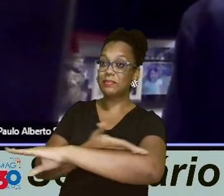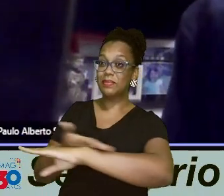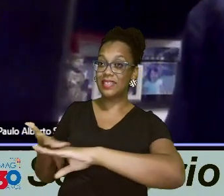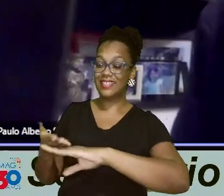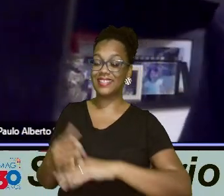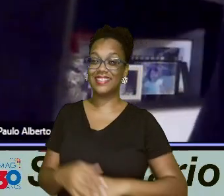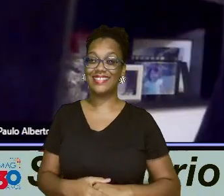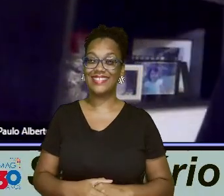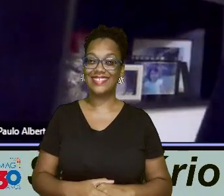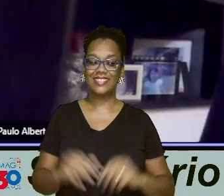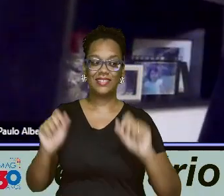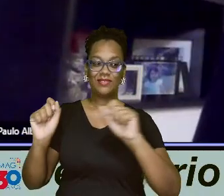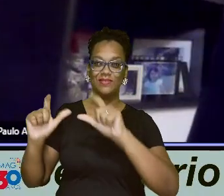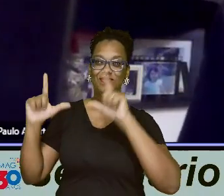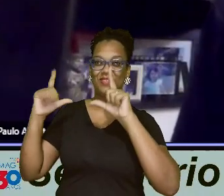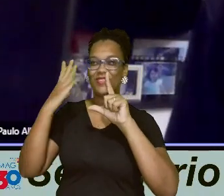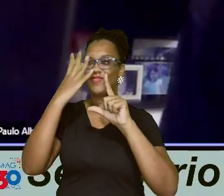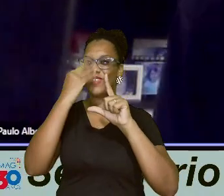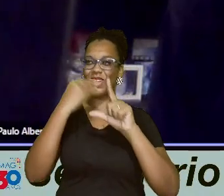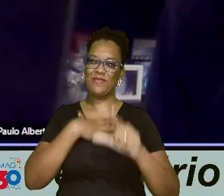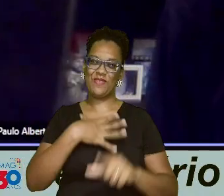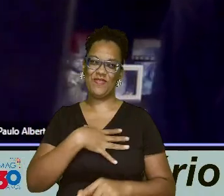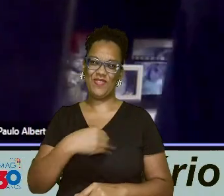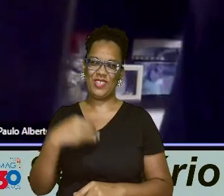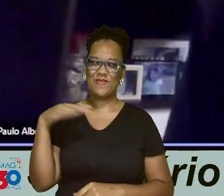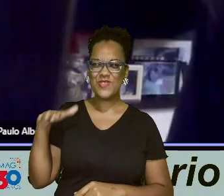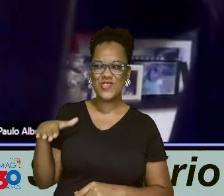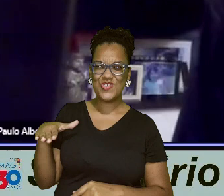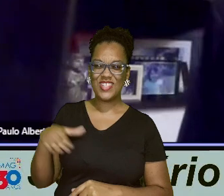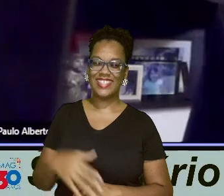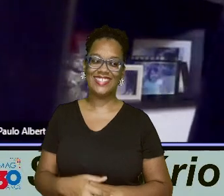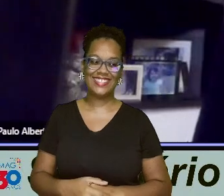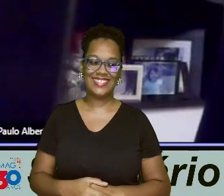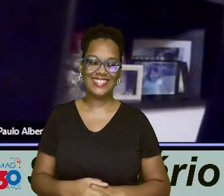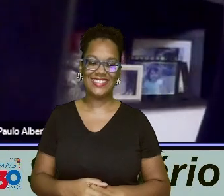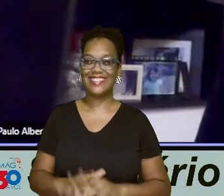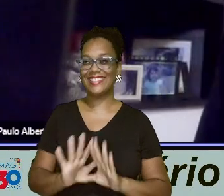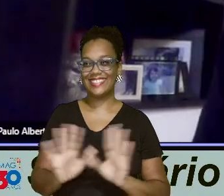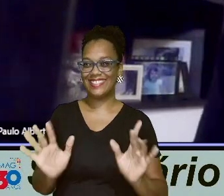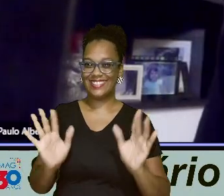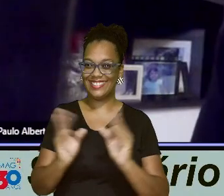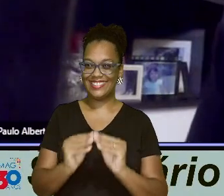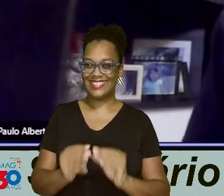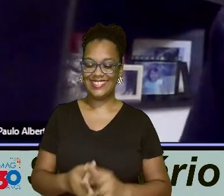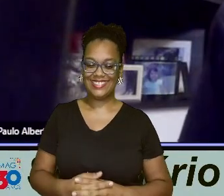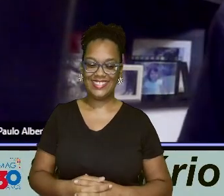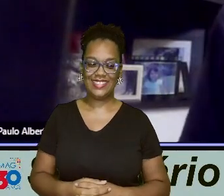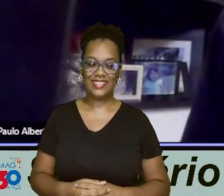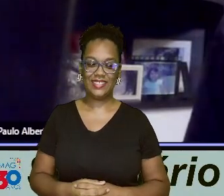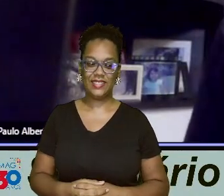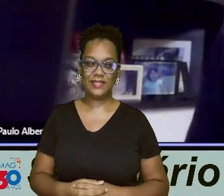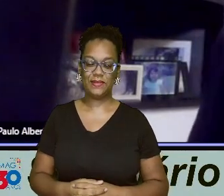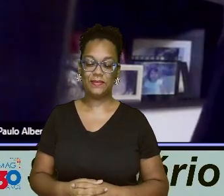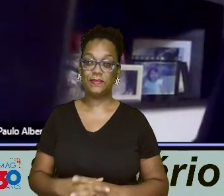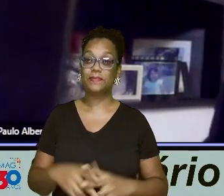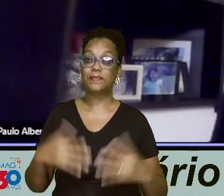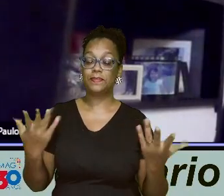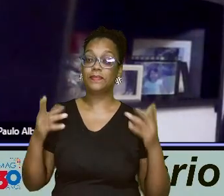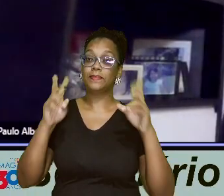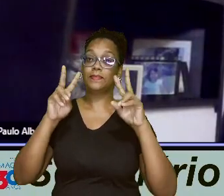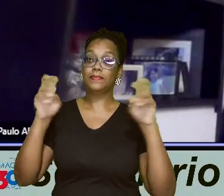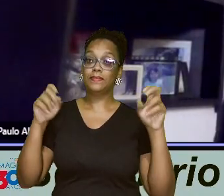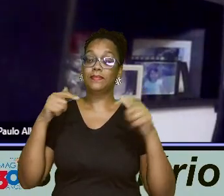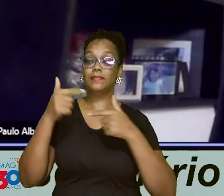uma foto do Matheus também, quando meu filho era pequeno. Basicamente é isso. Bom, com relação ao trabalho especificamente,